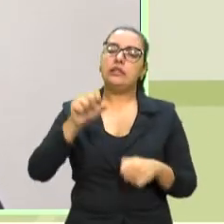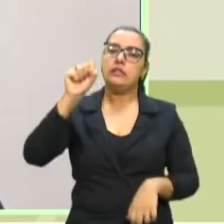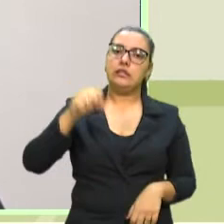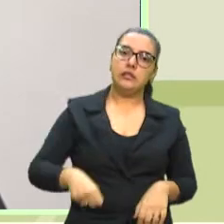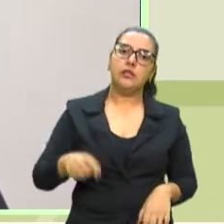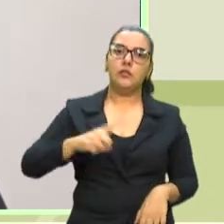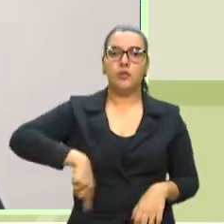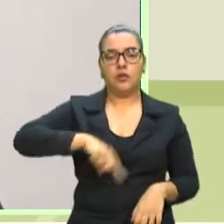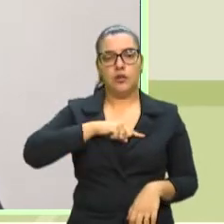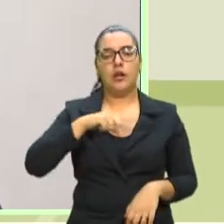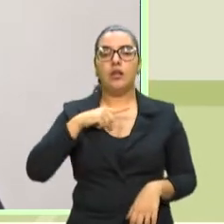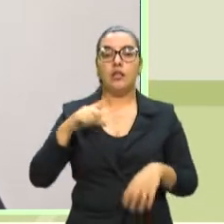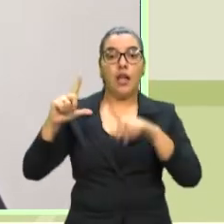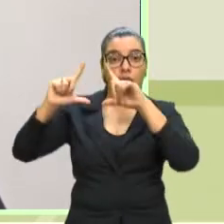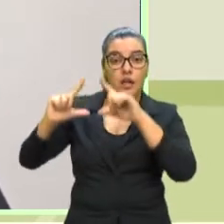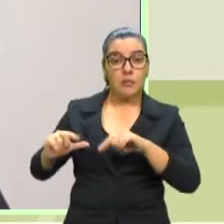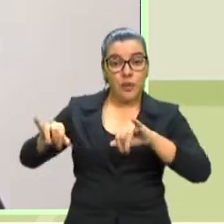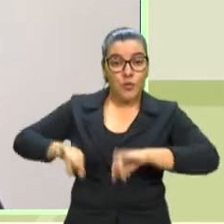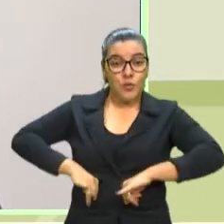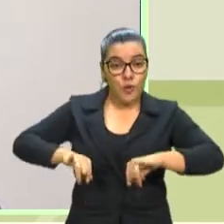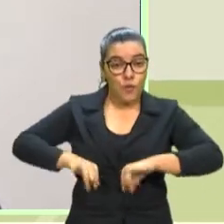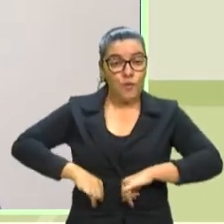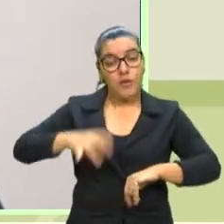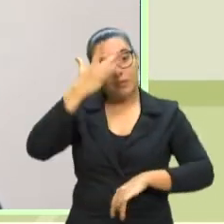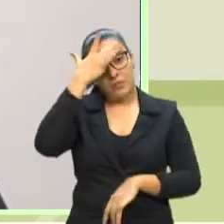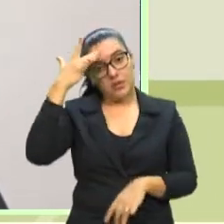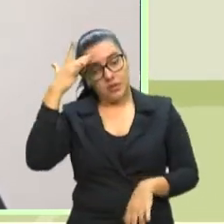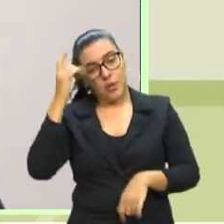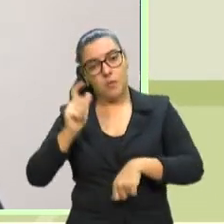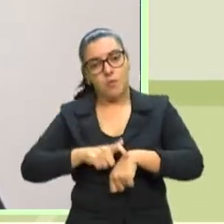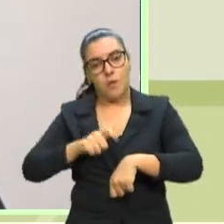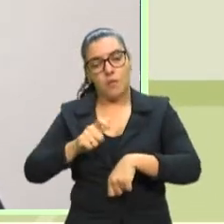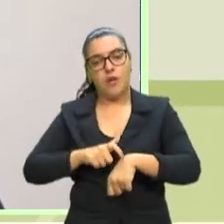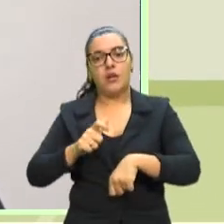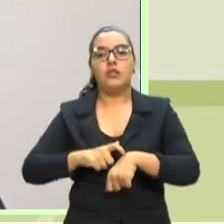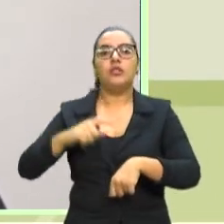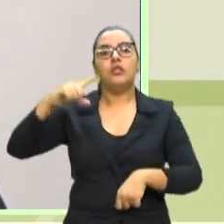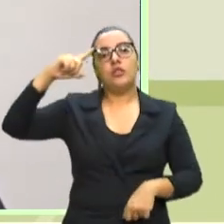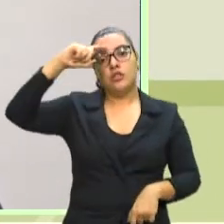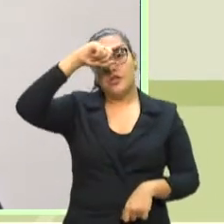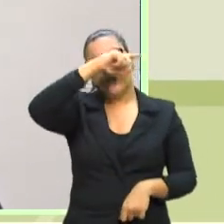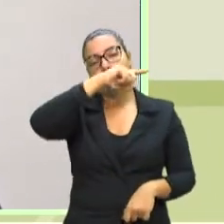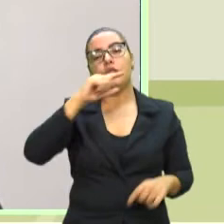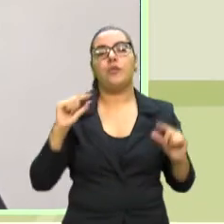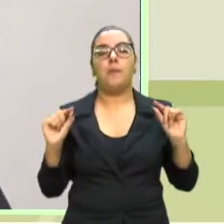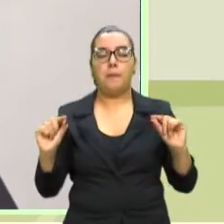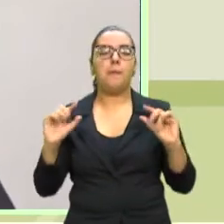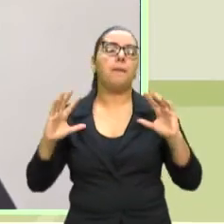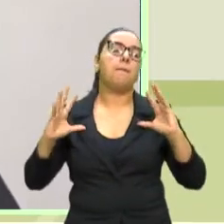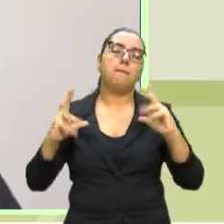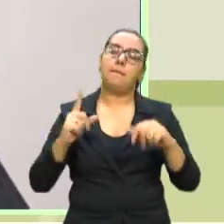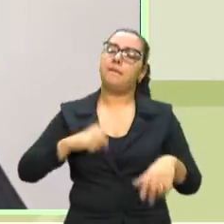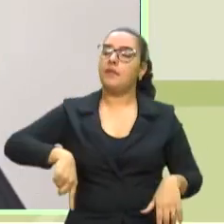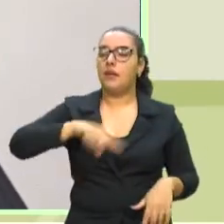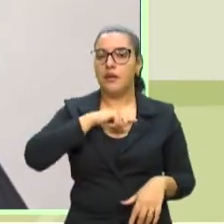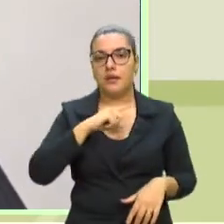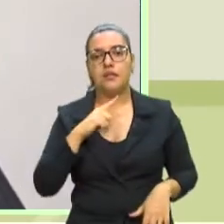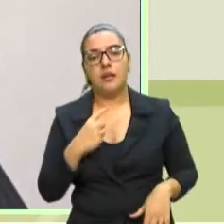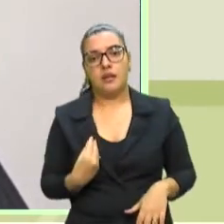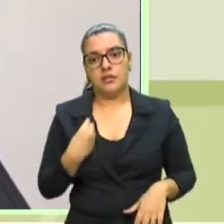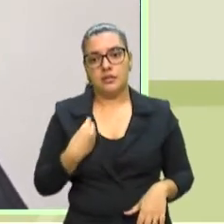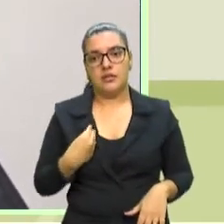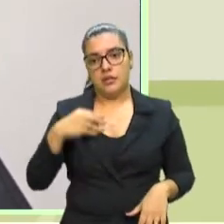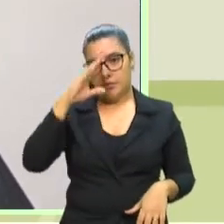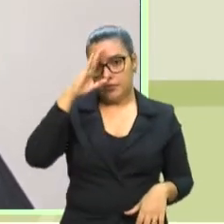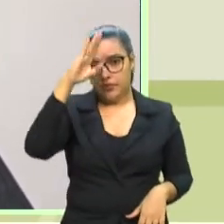gente diminua o sofrimento da população nesse momento de grande dificuldade que todos nós estamos passando,